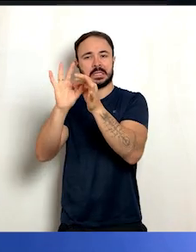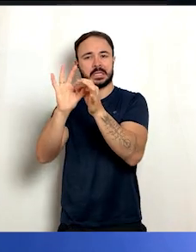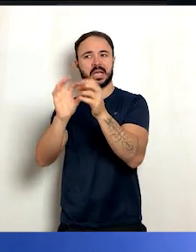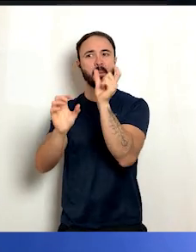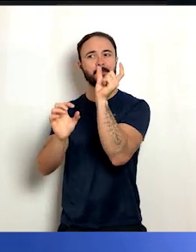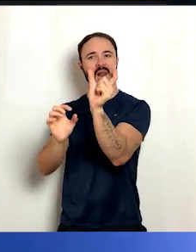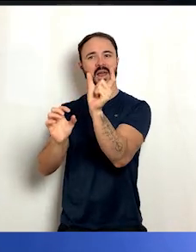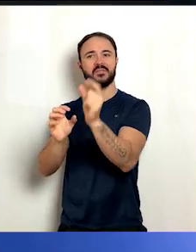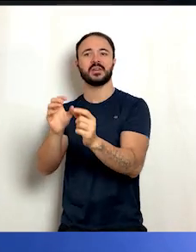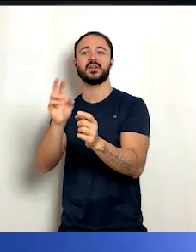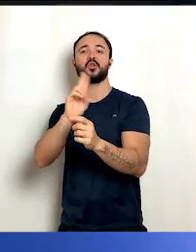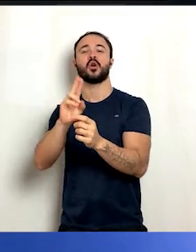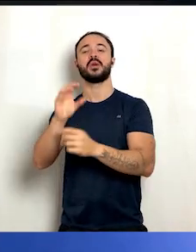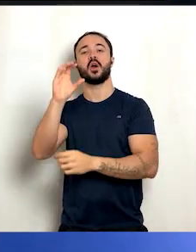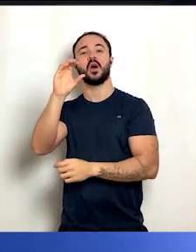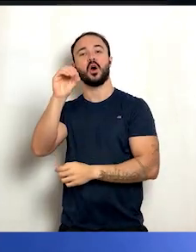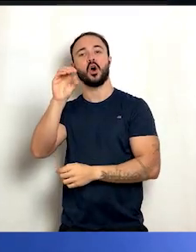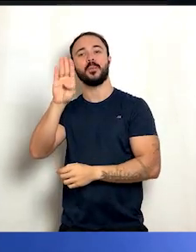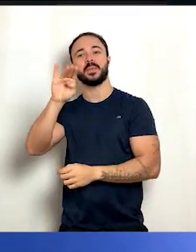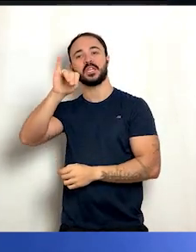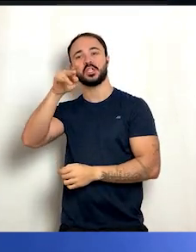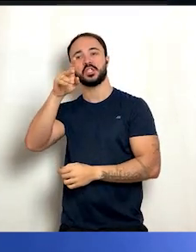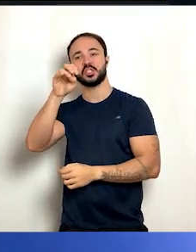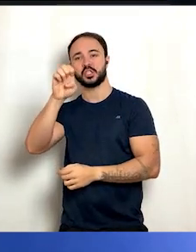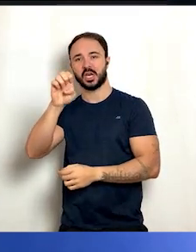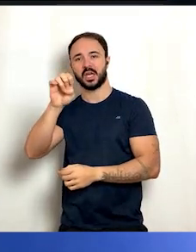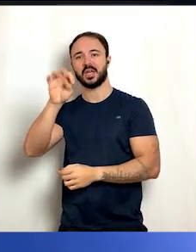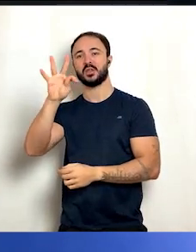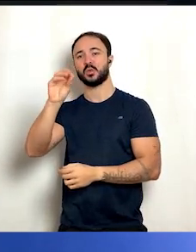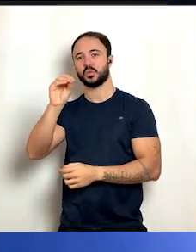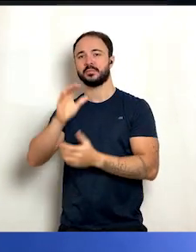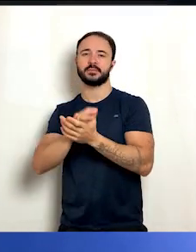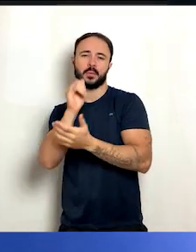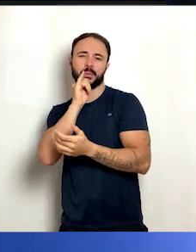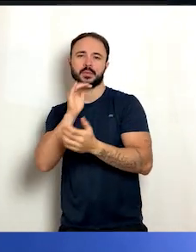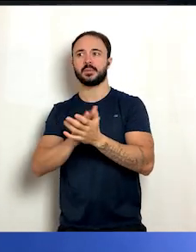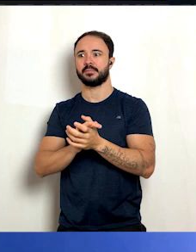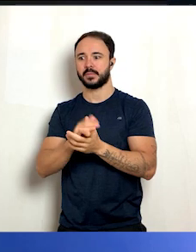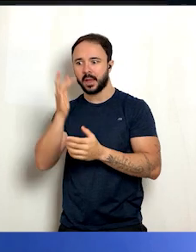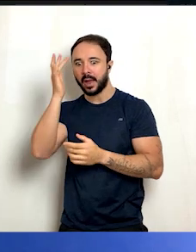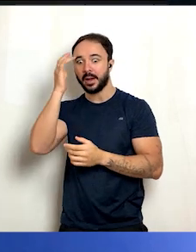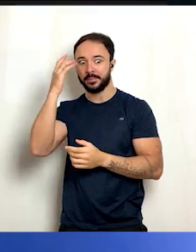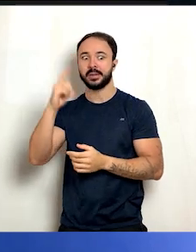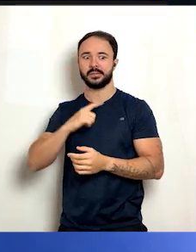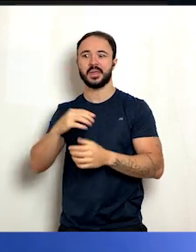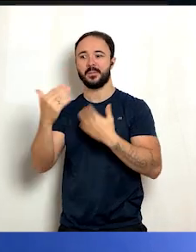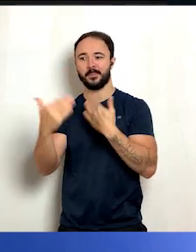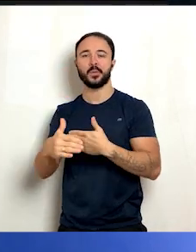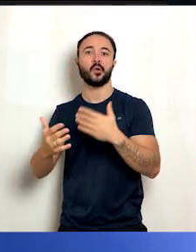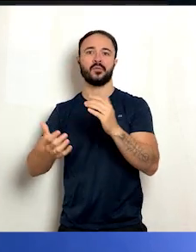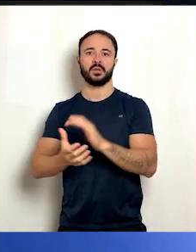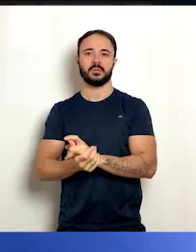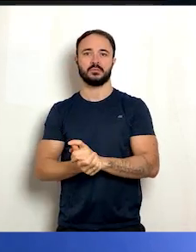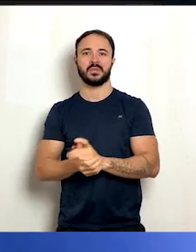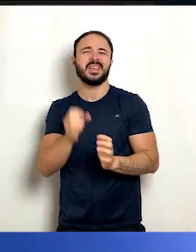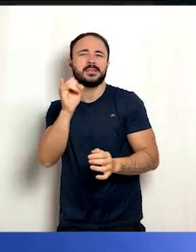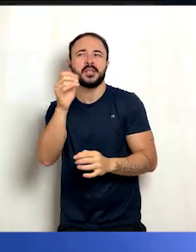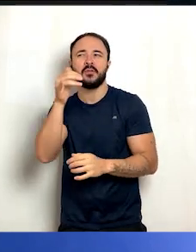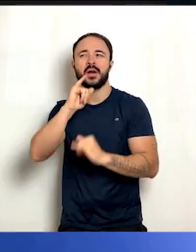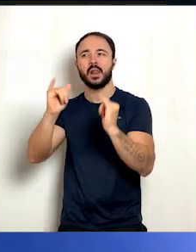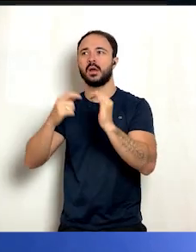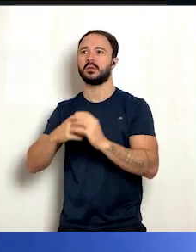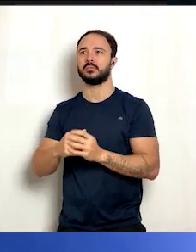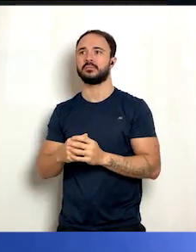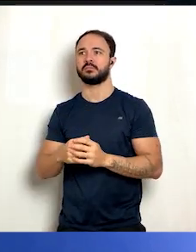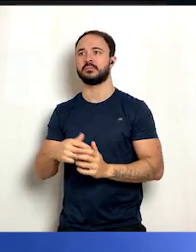de objetos. Por exemplo, tenho prova amanhã. Dizer eu tenho é muito vago.